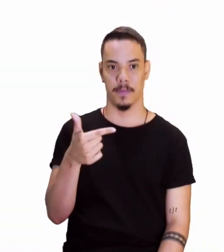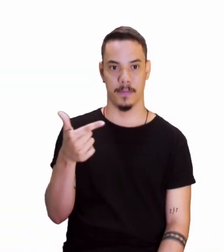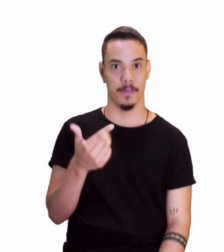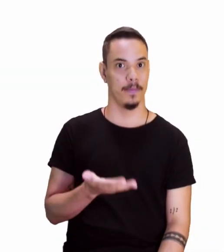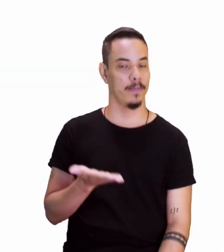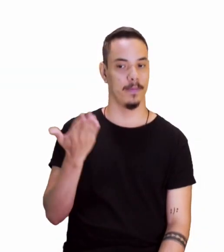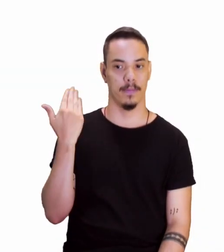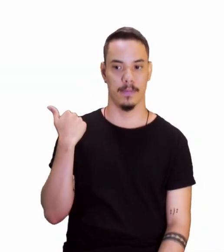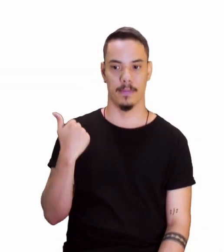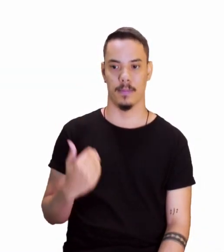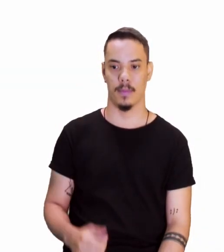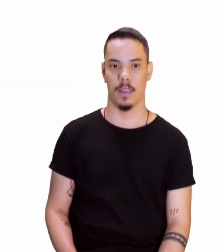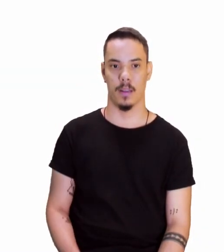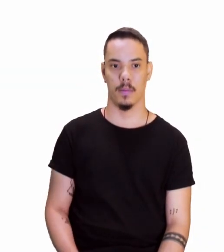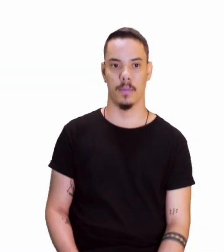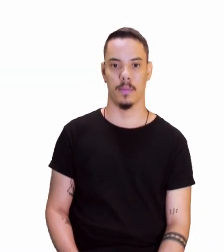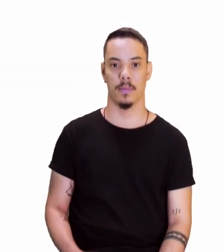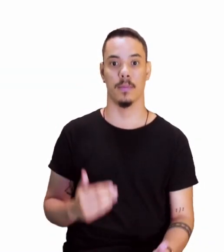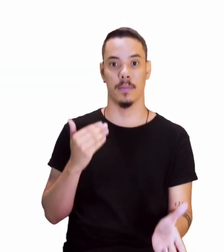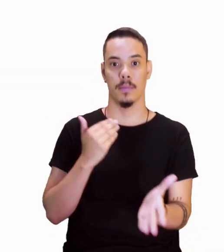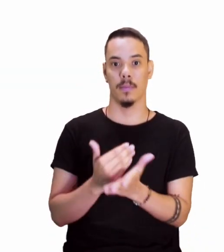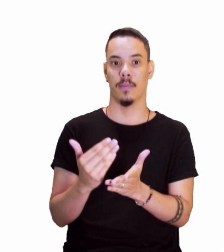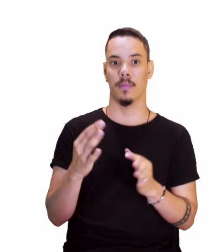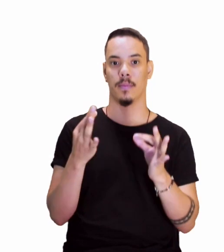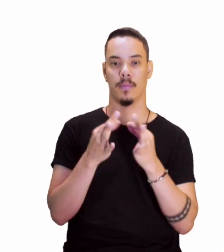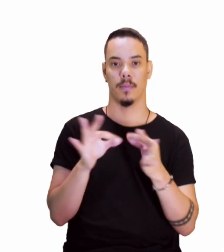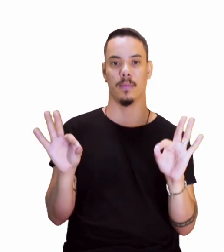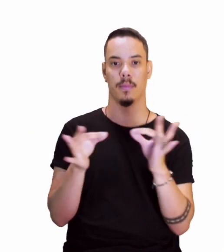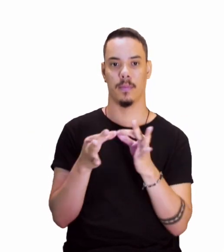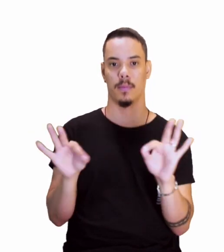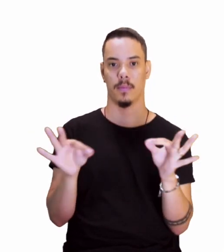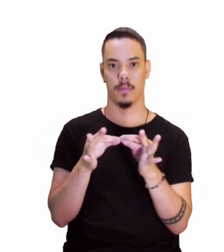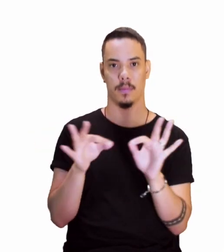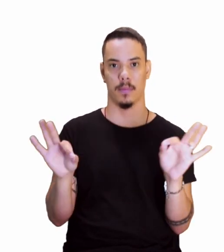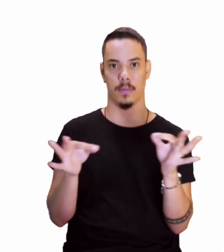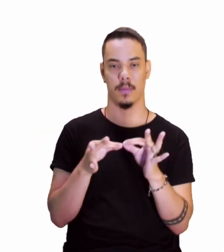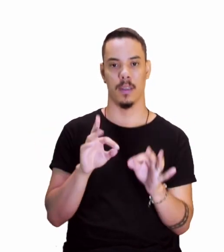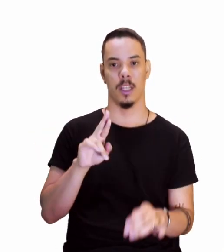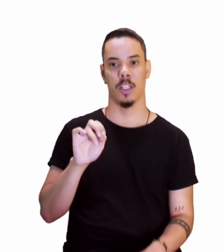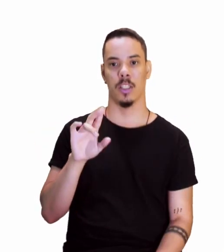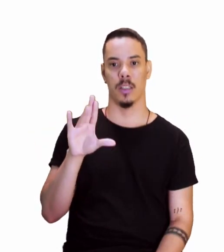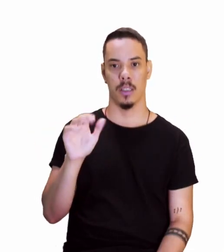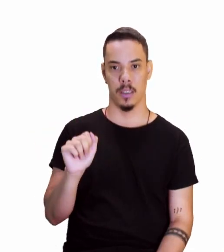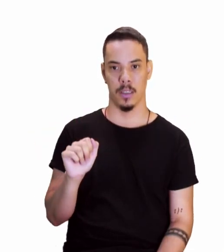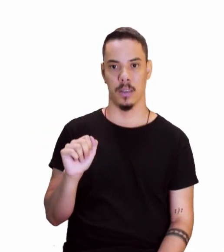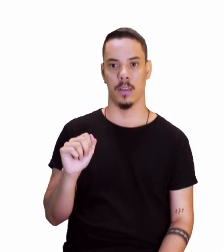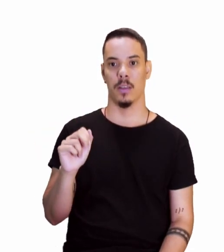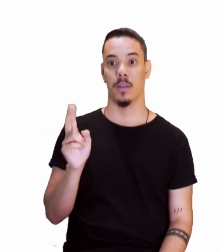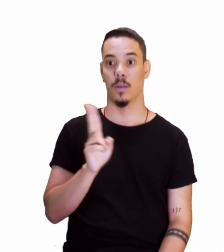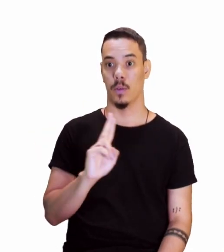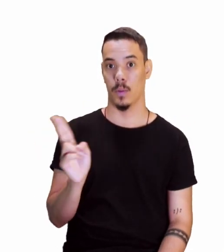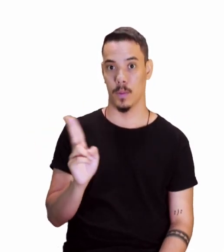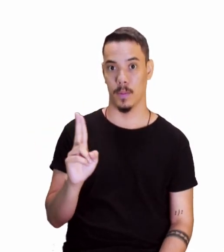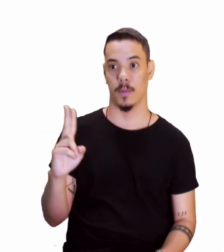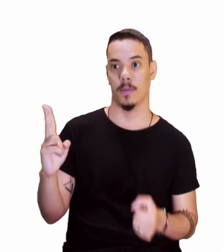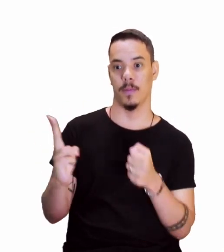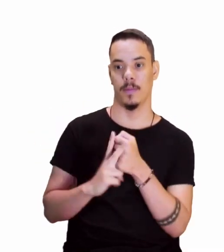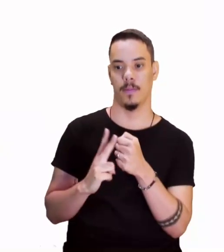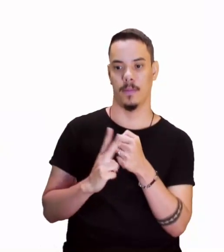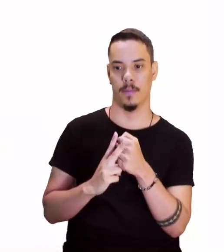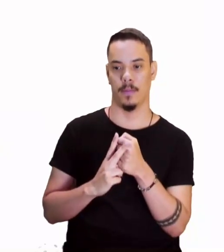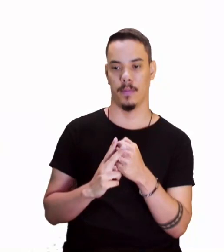83.2. Vamos lá? Começando a sintaxe de regência, regência verbal e regência